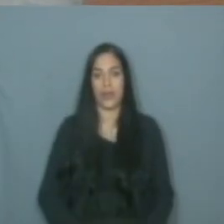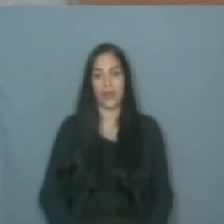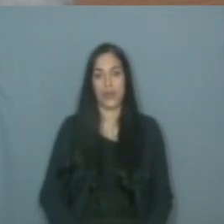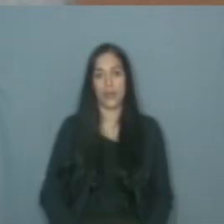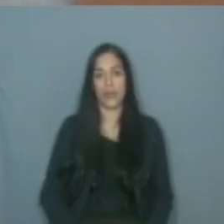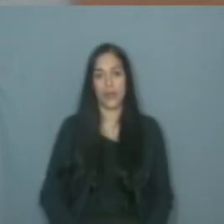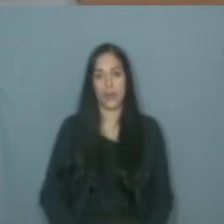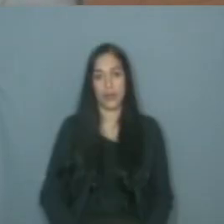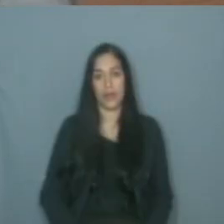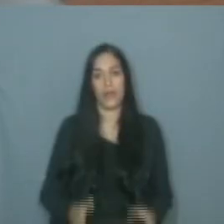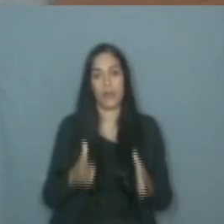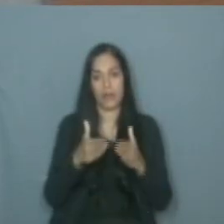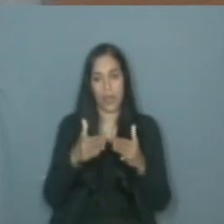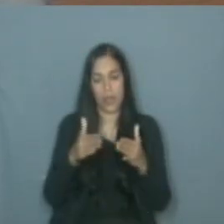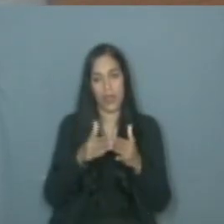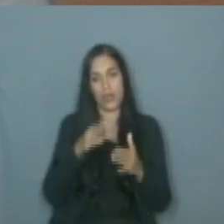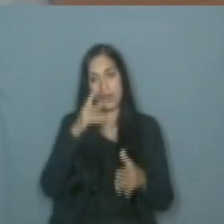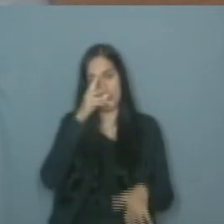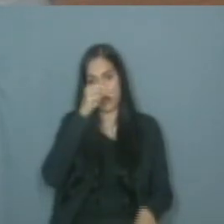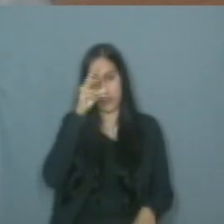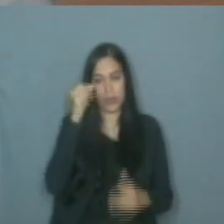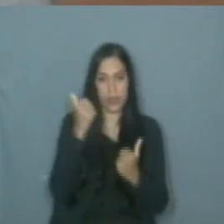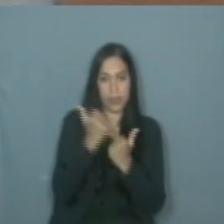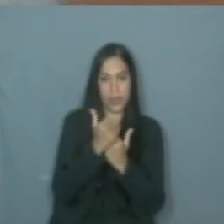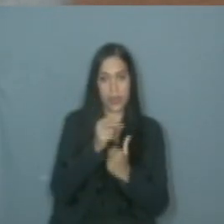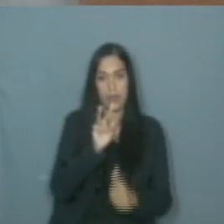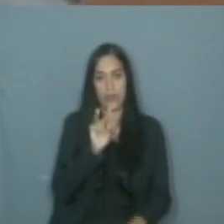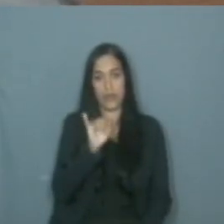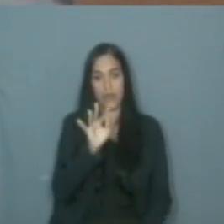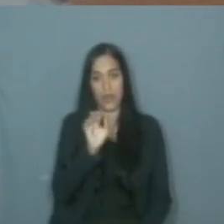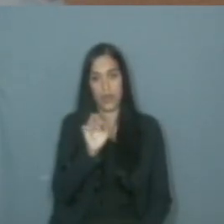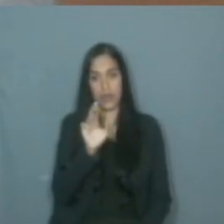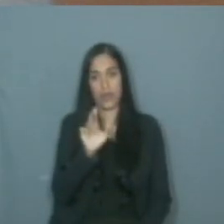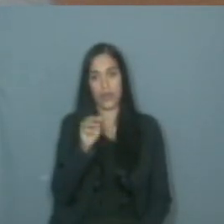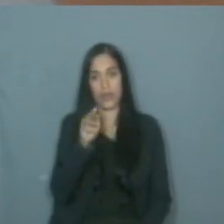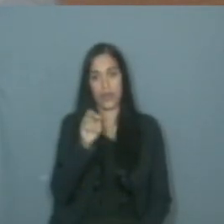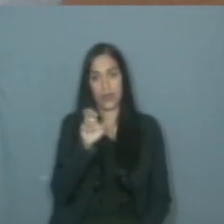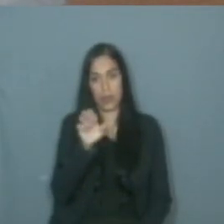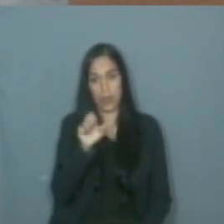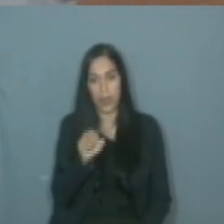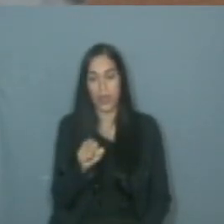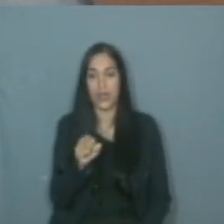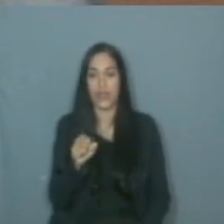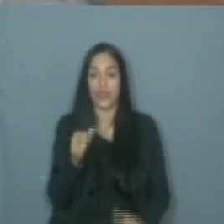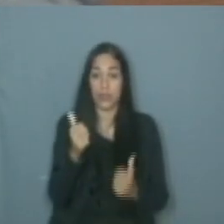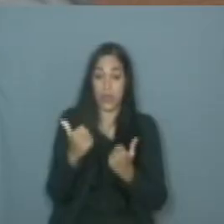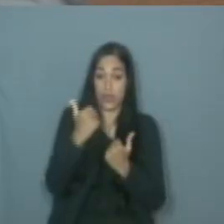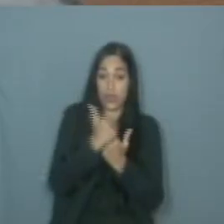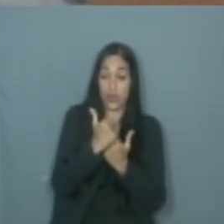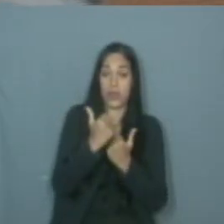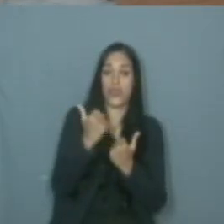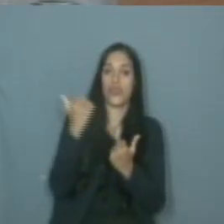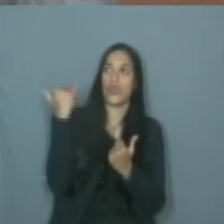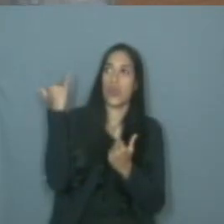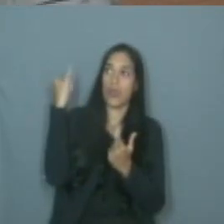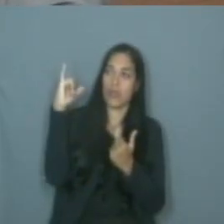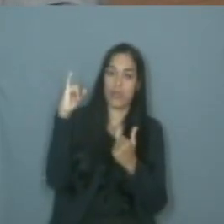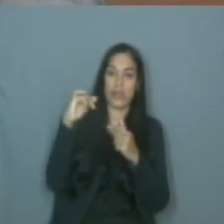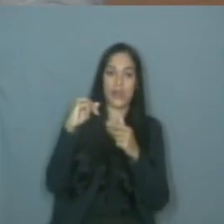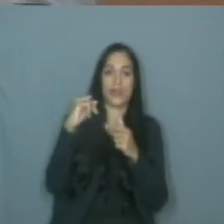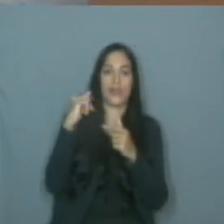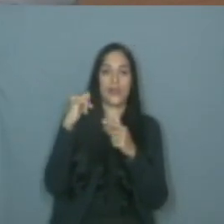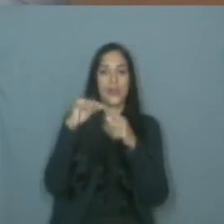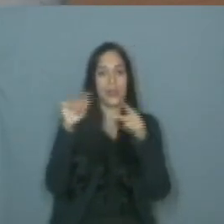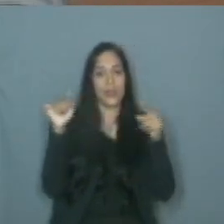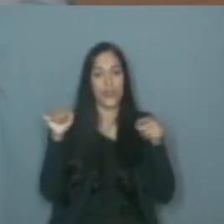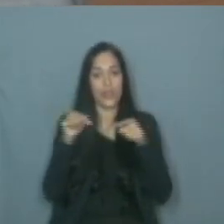uma indicação ao senhor Vitor Marques lá, para substituir as caixas de energia elétrica da escola Anitta Paz Barreto, onde funciona hoje a escola.